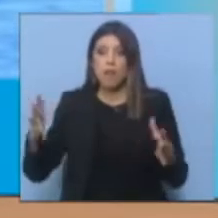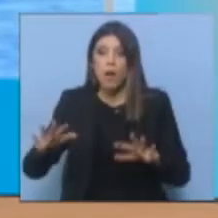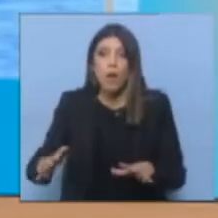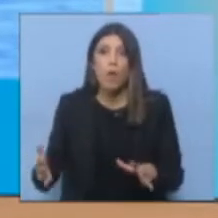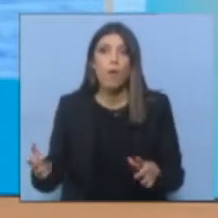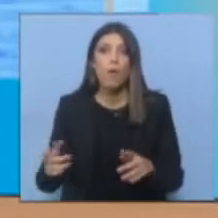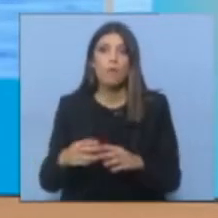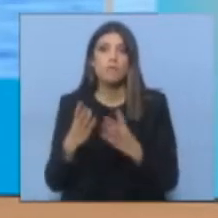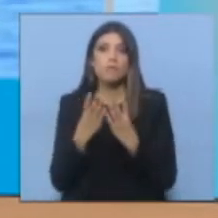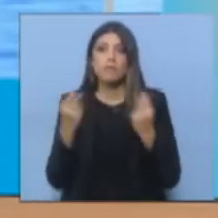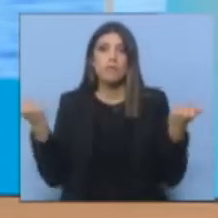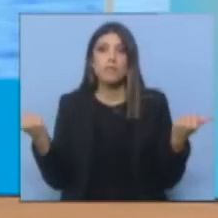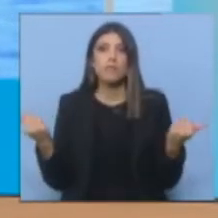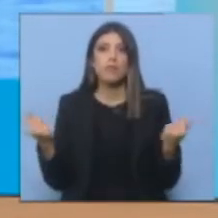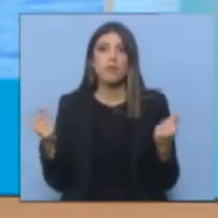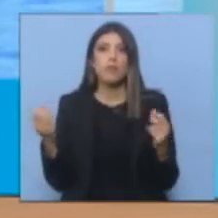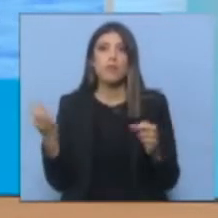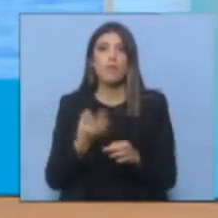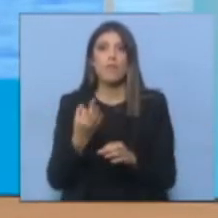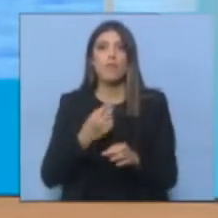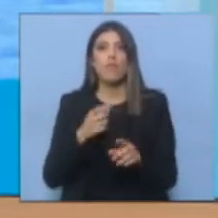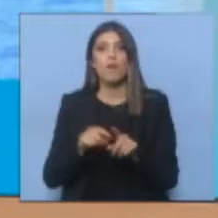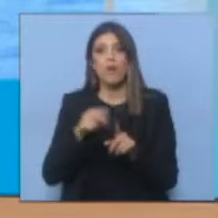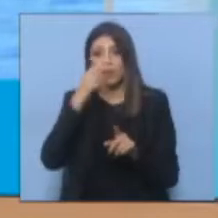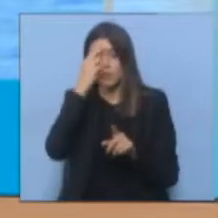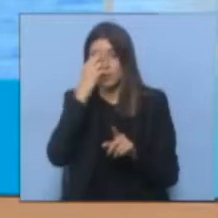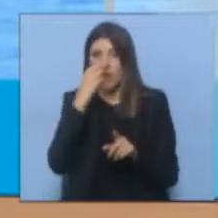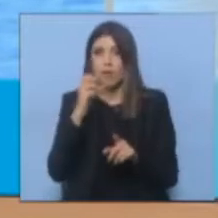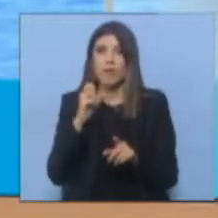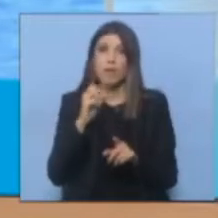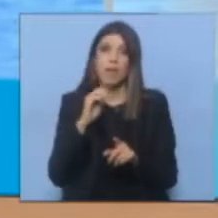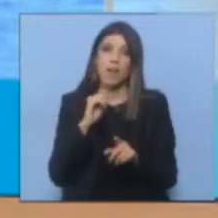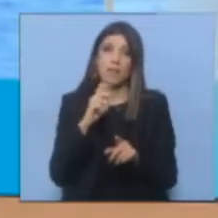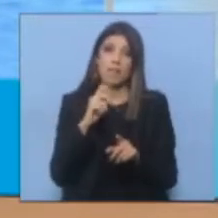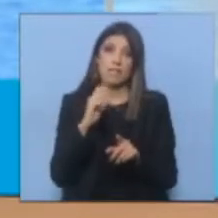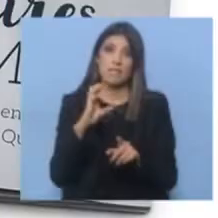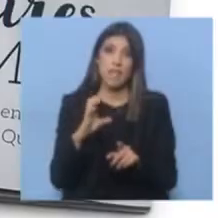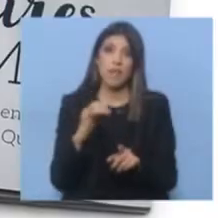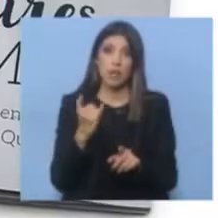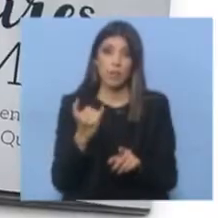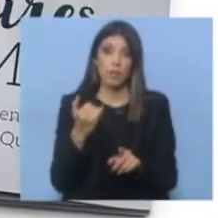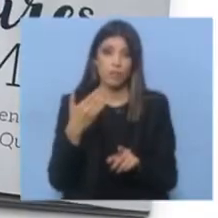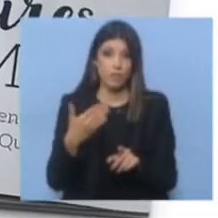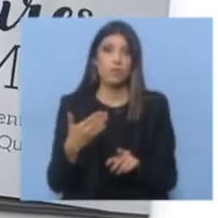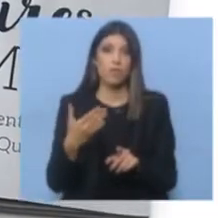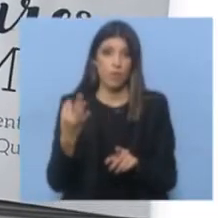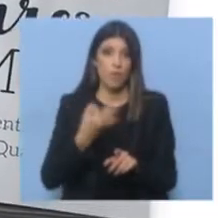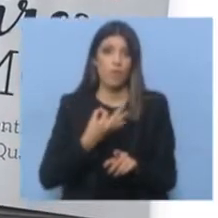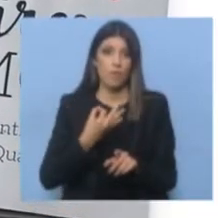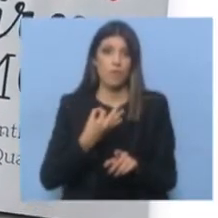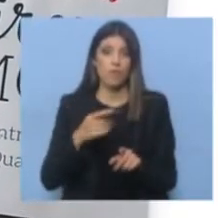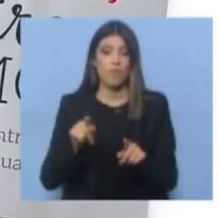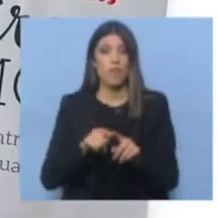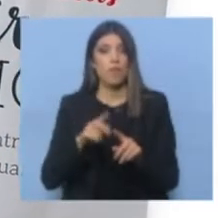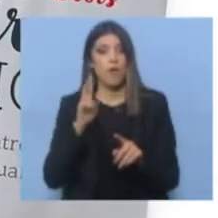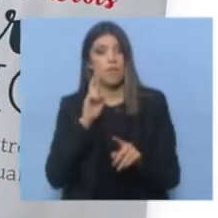todos histórias deste século, que penso que é muito importante para quem pega pela primeira vez, quem vê pela primeira vez esta